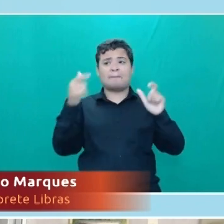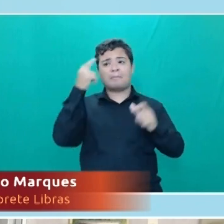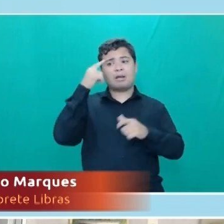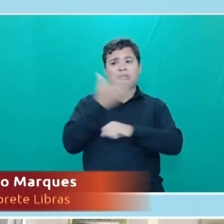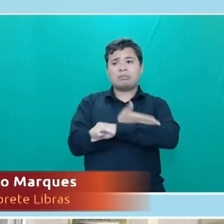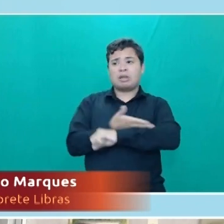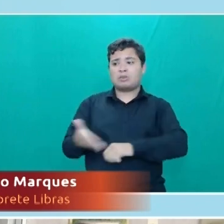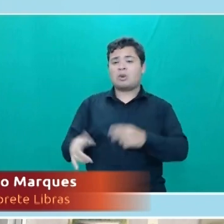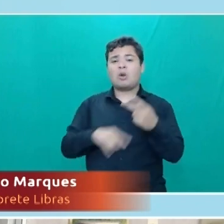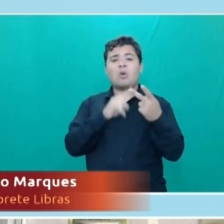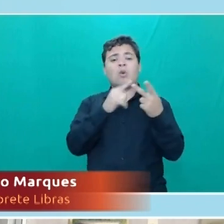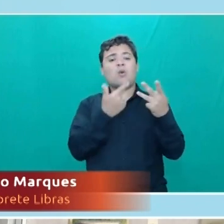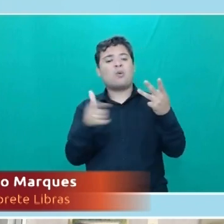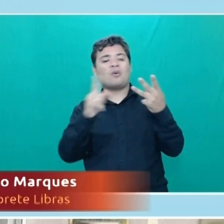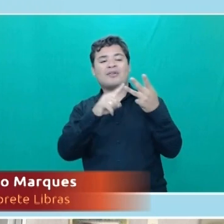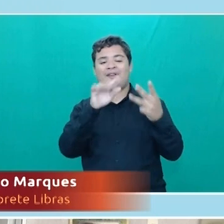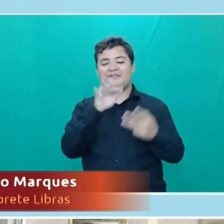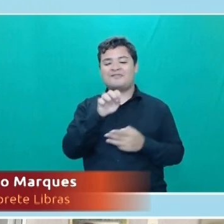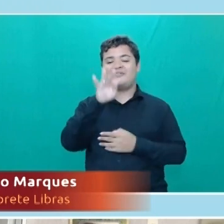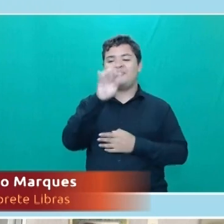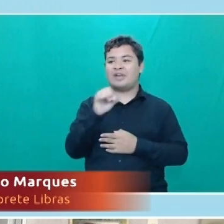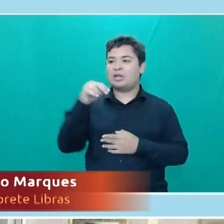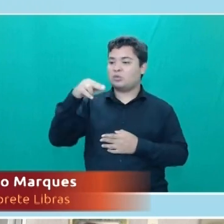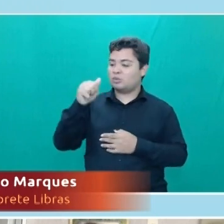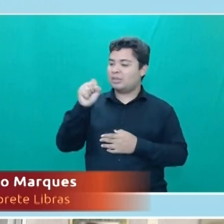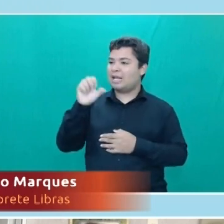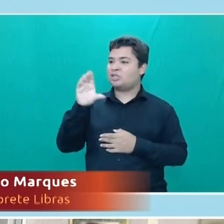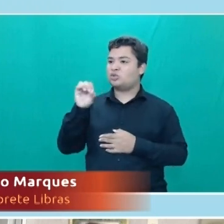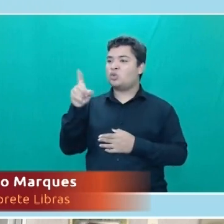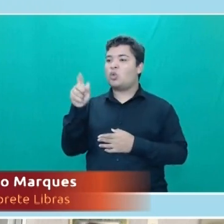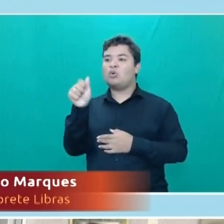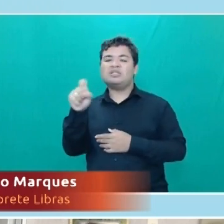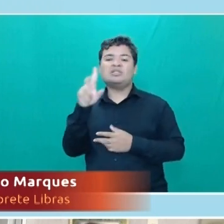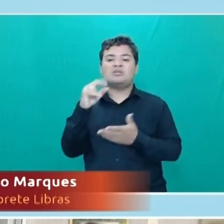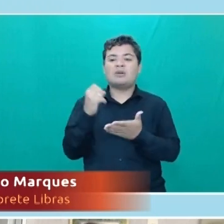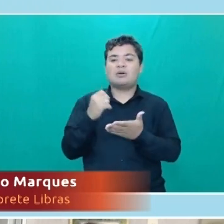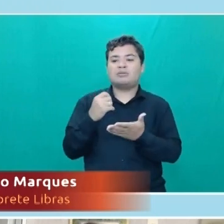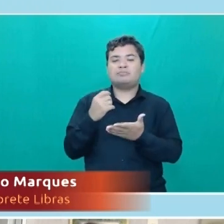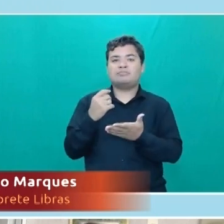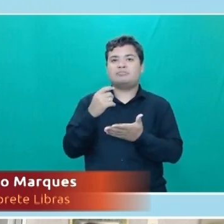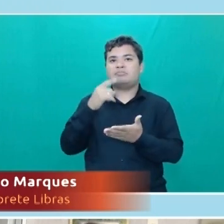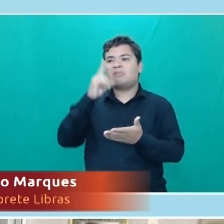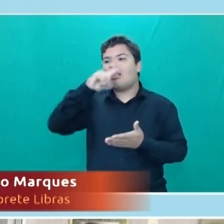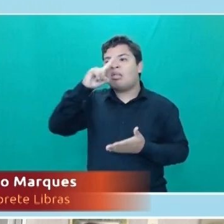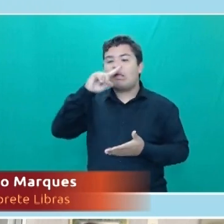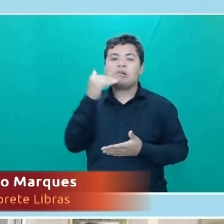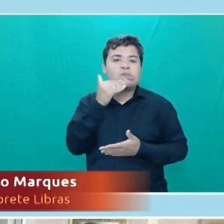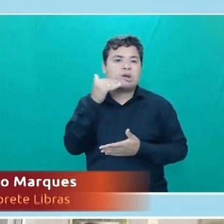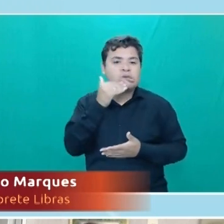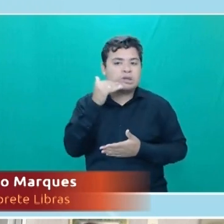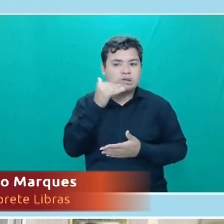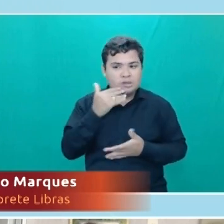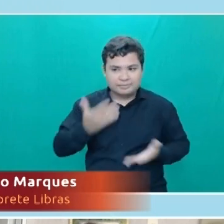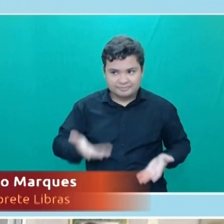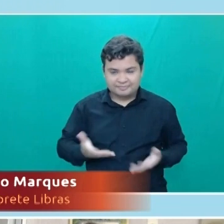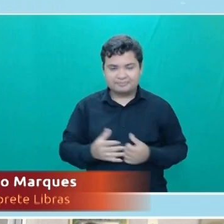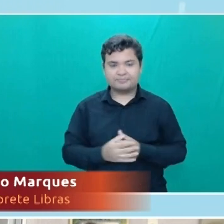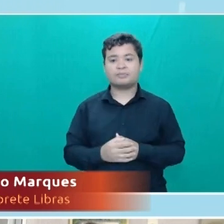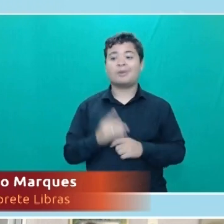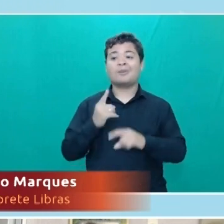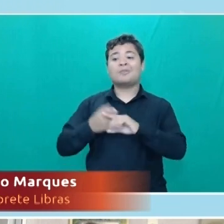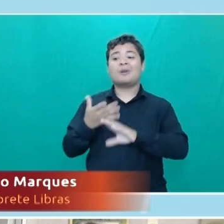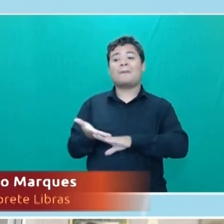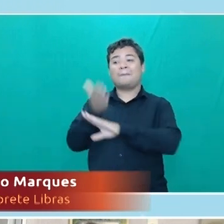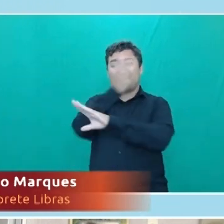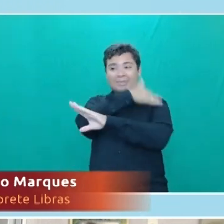nas coxas, como se fosse algo mal feito, né? Se a gente for remontar as pesquisas históricas aí do que era construído, as